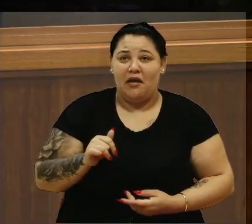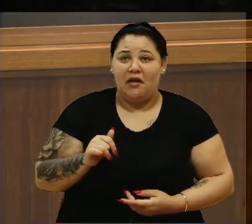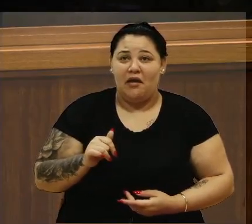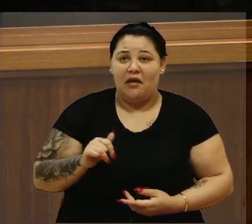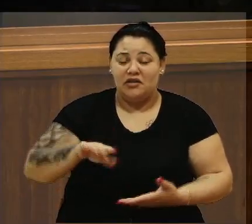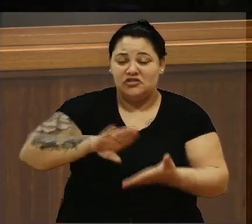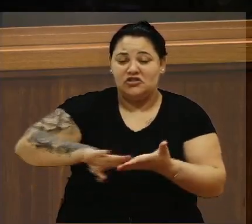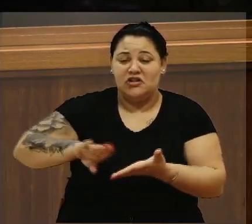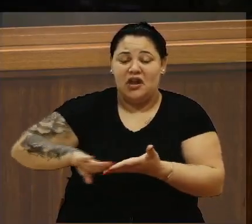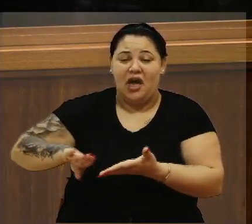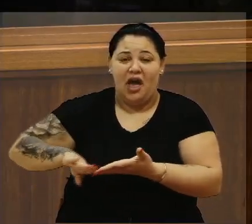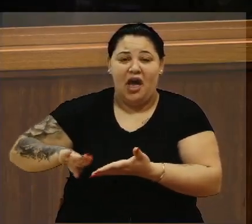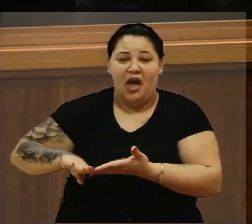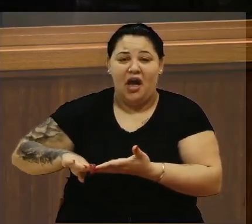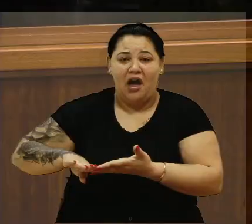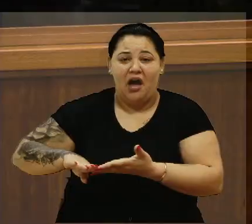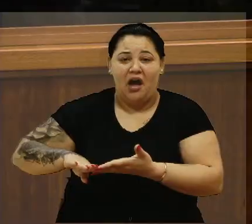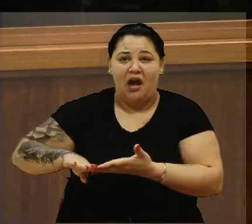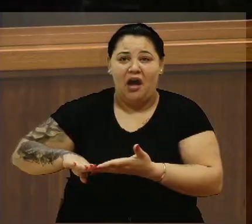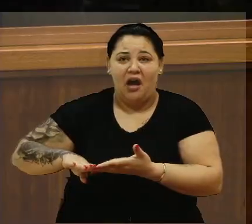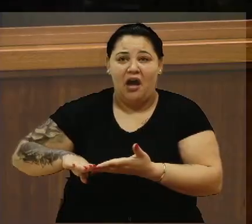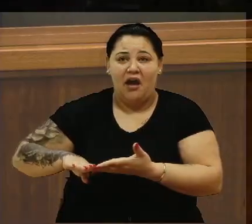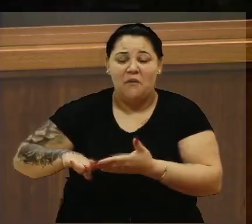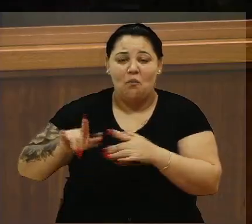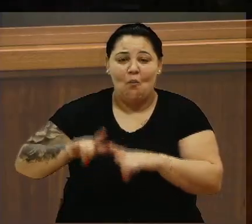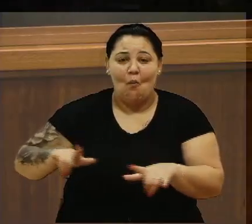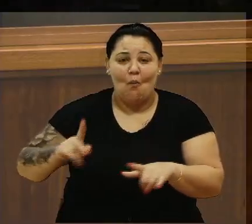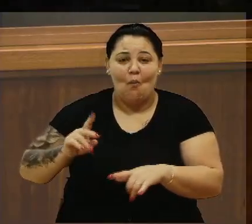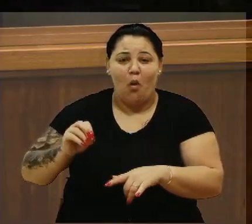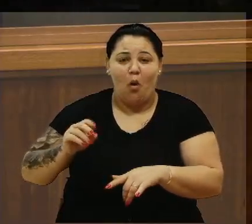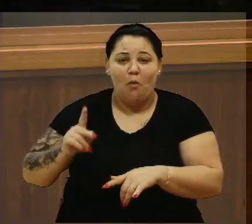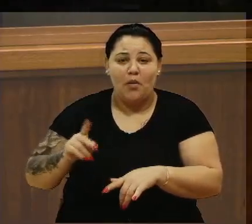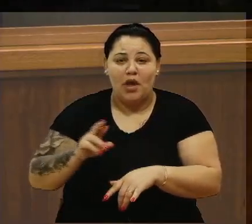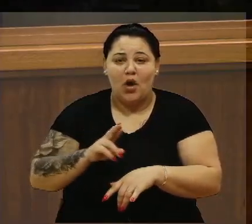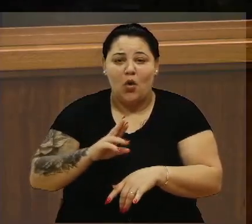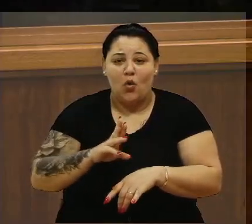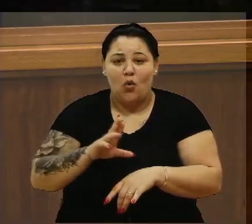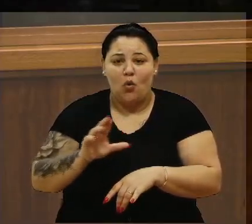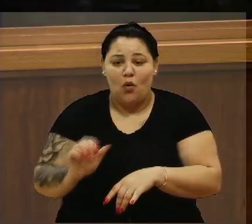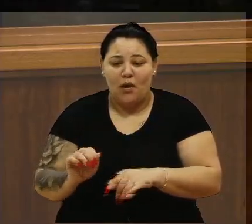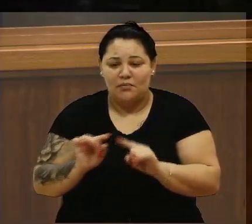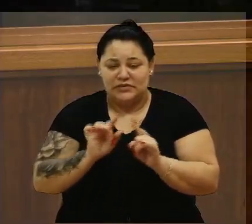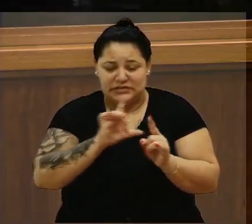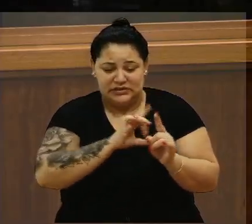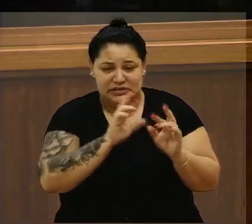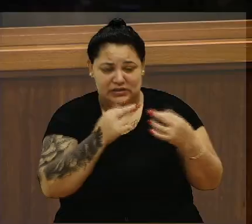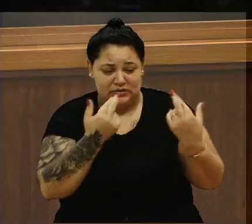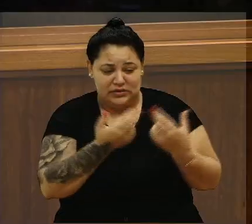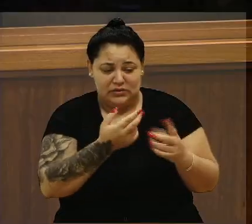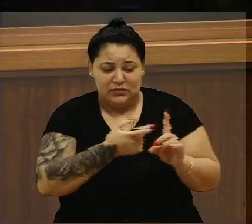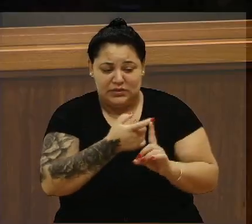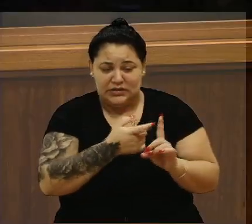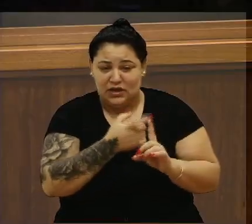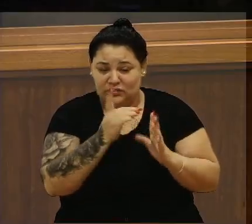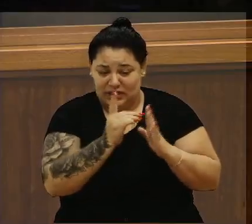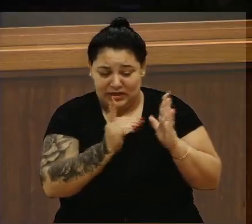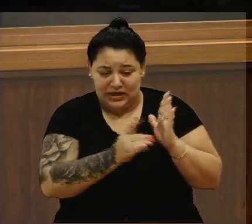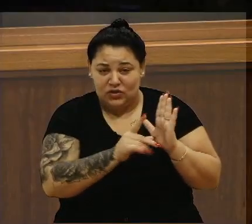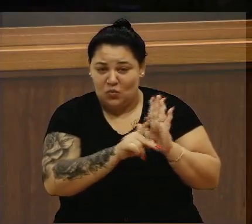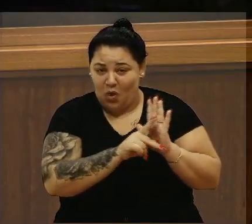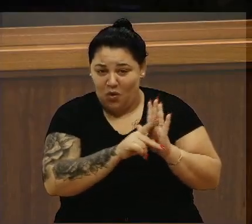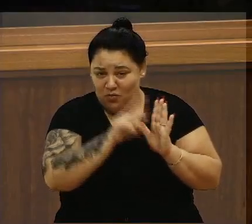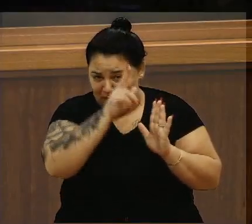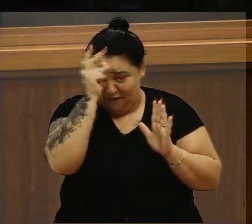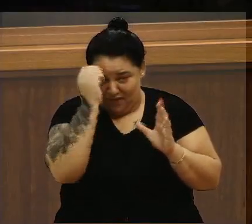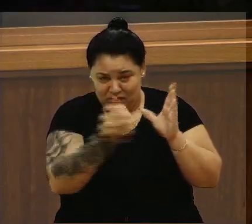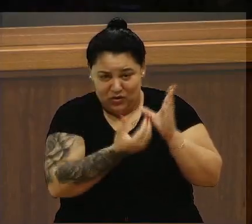Rua. Só que quando tem reunião do comitê mensal, um decreto feito pelo próprio prefeito, e faz